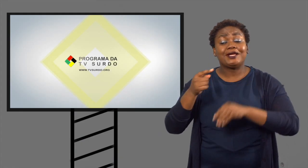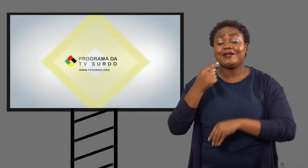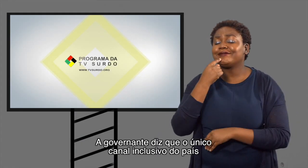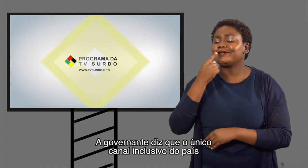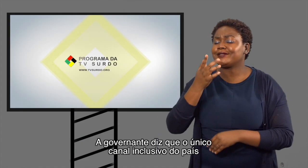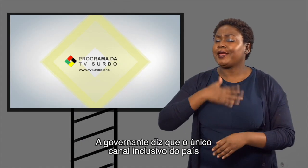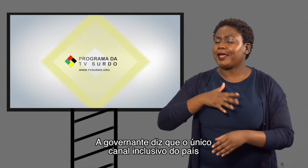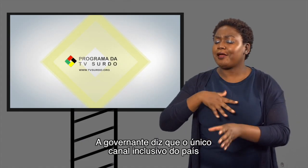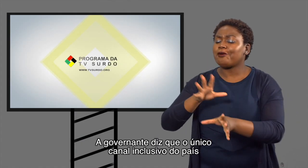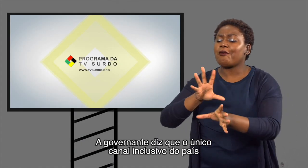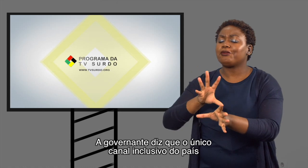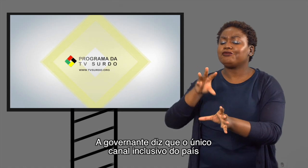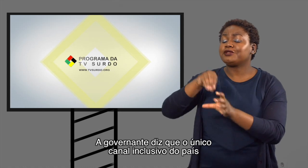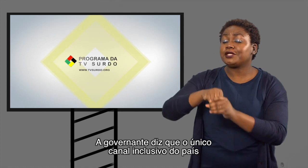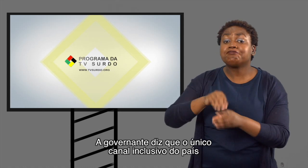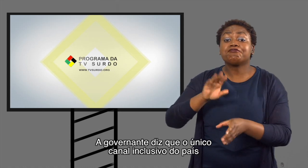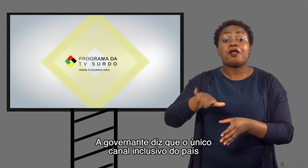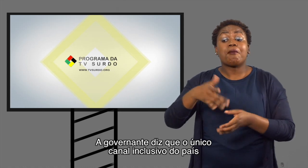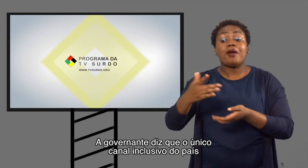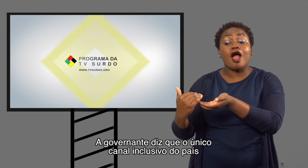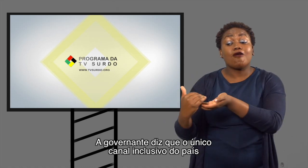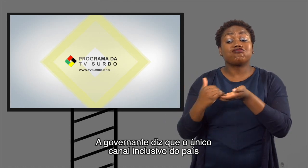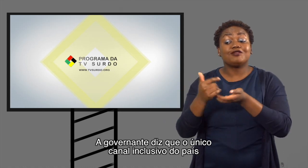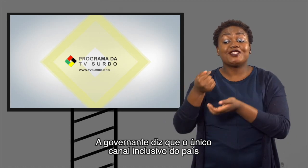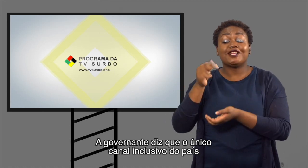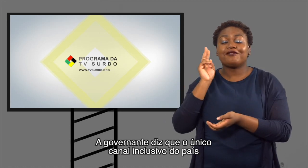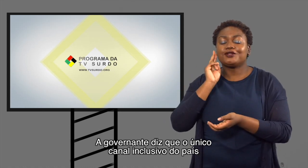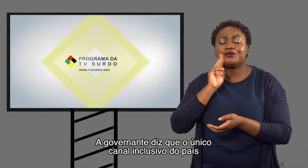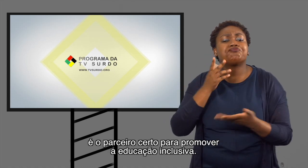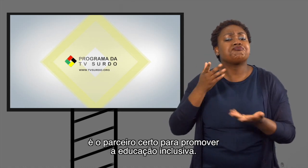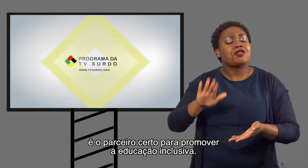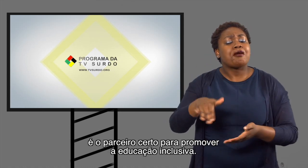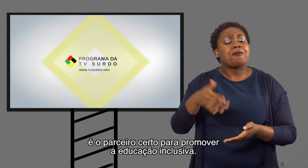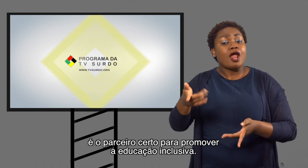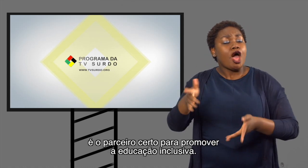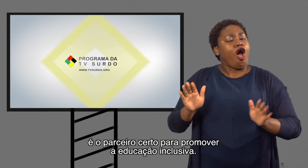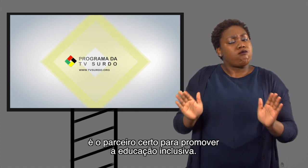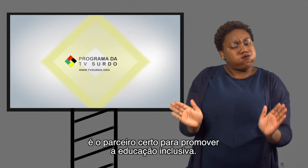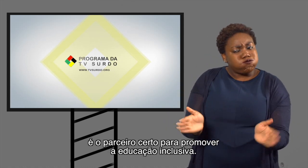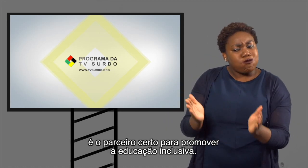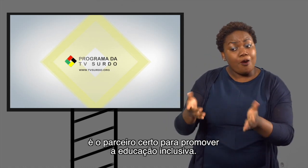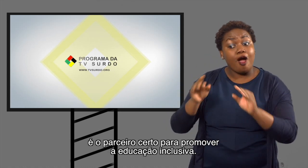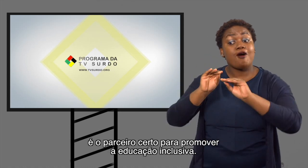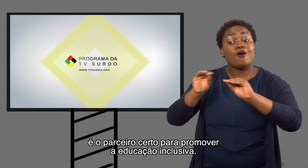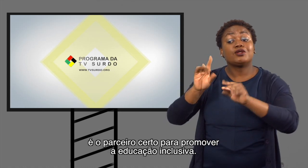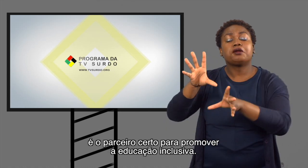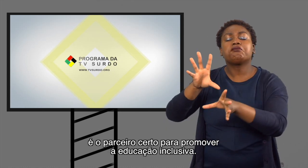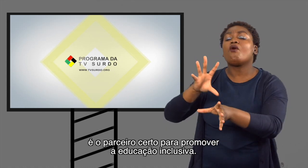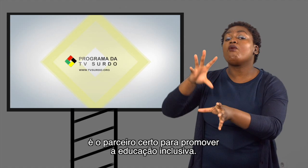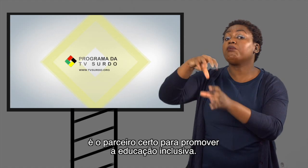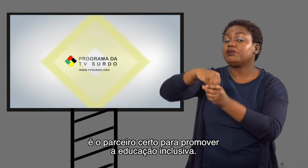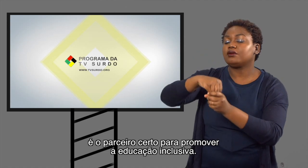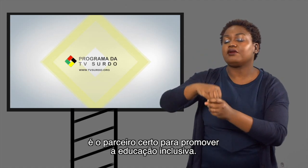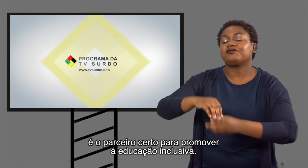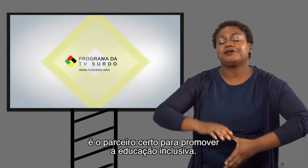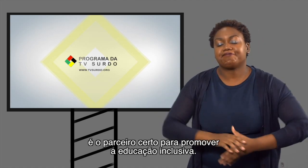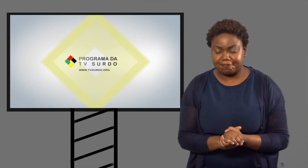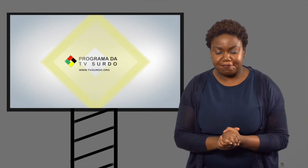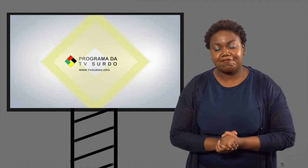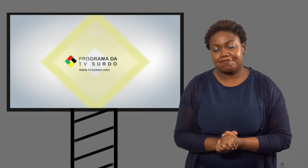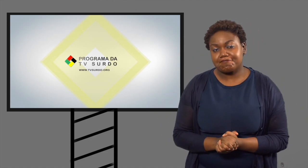A governante diz que o único canal inclusivo do país é o parceiro certo para promover a educação